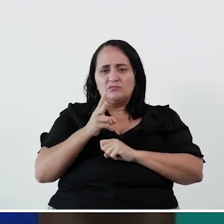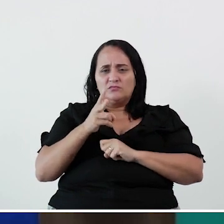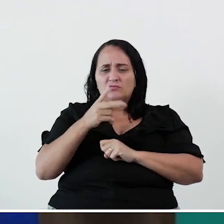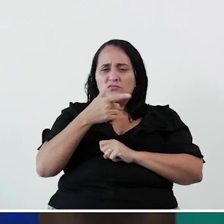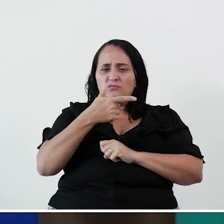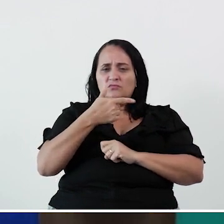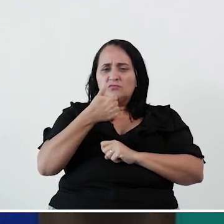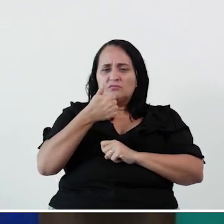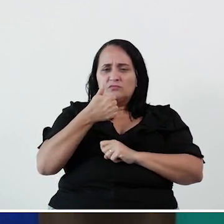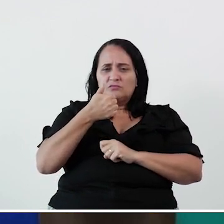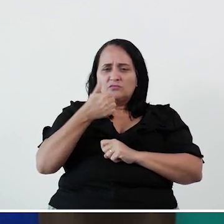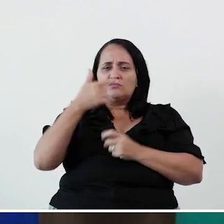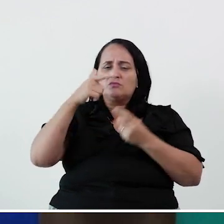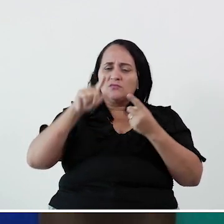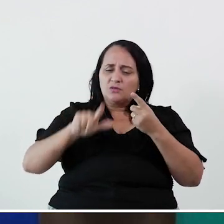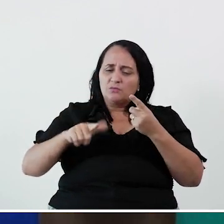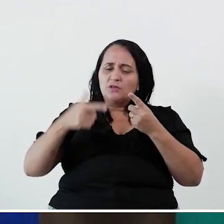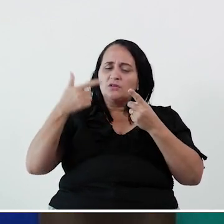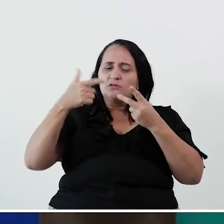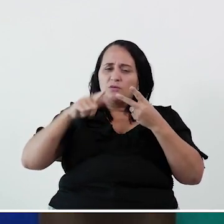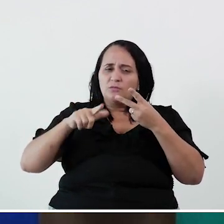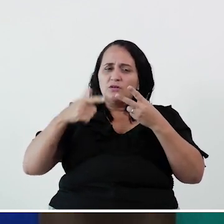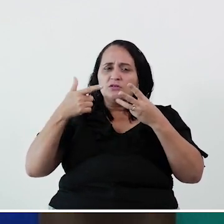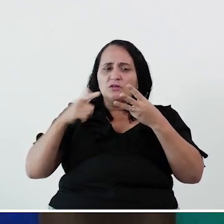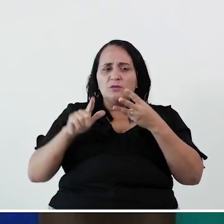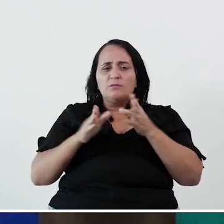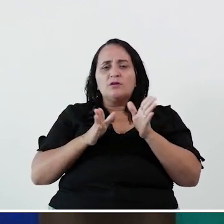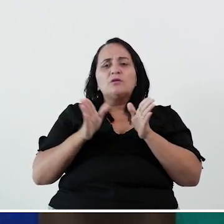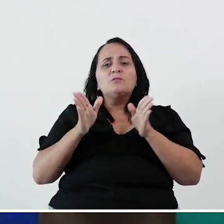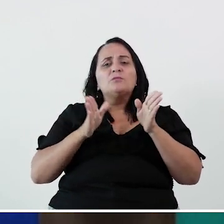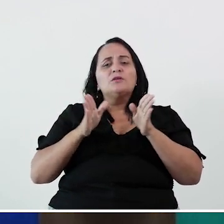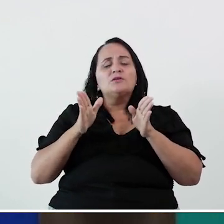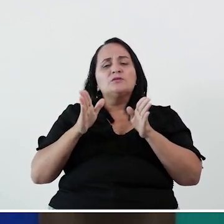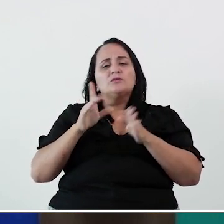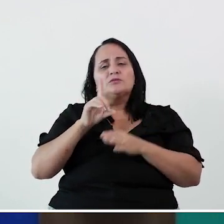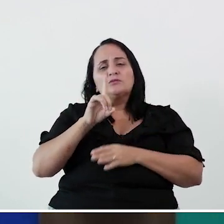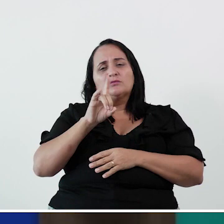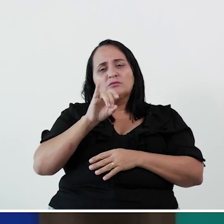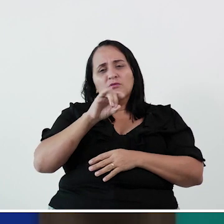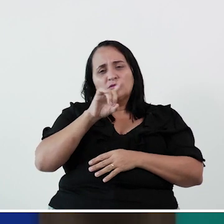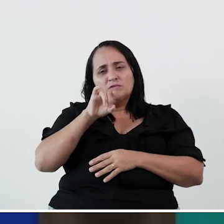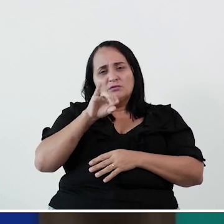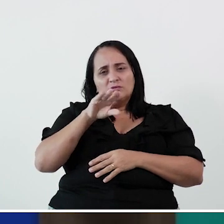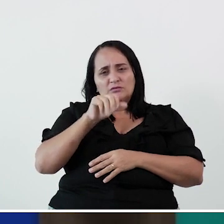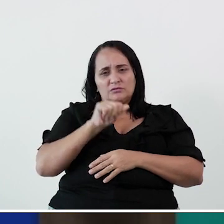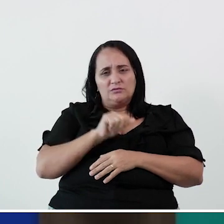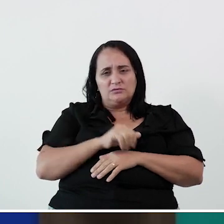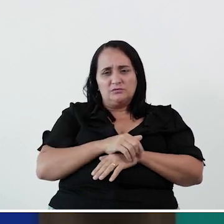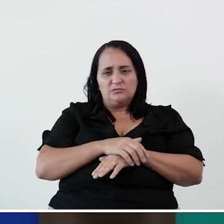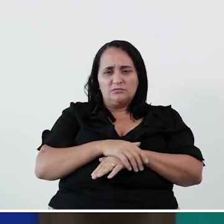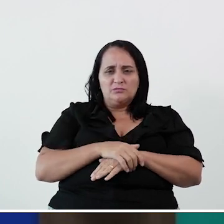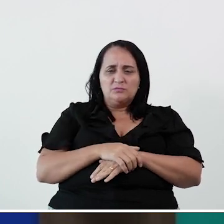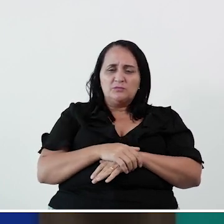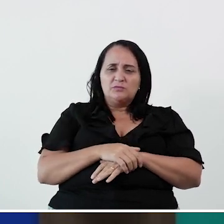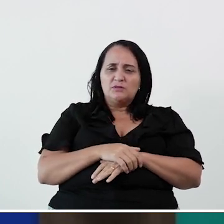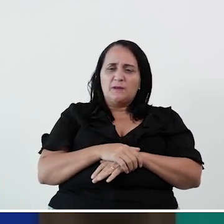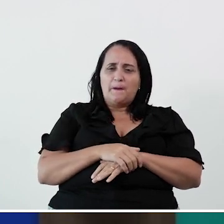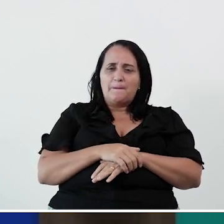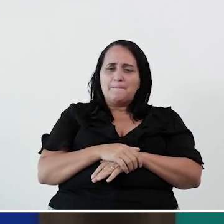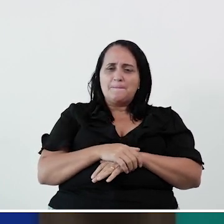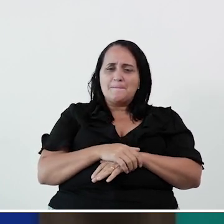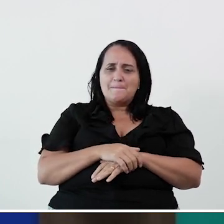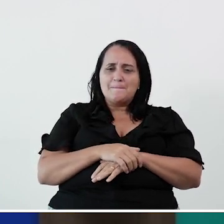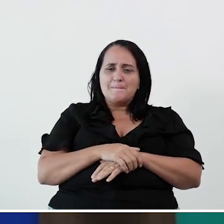21. 21 seria o período da minha dízima. Vamos ver se você entendeu de fato. Se eu